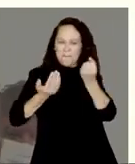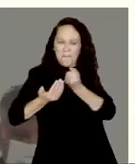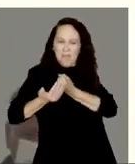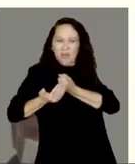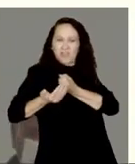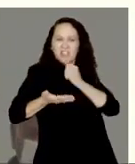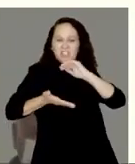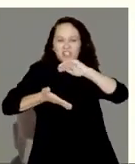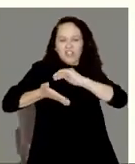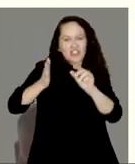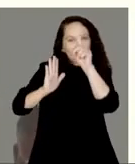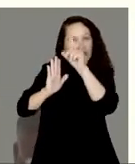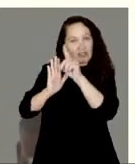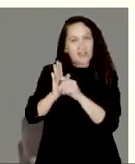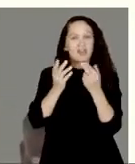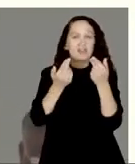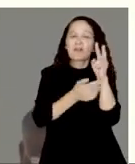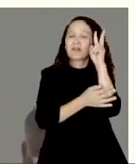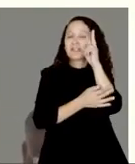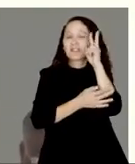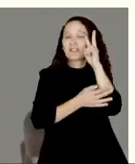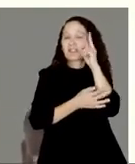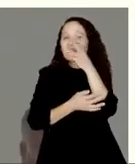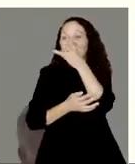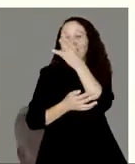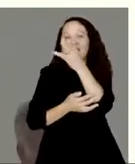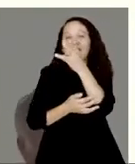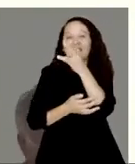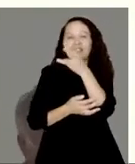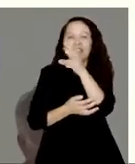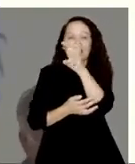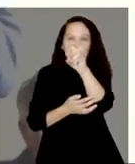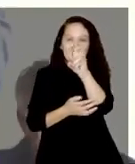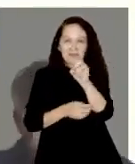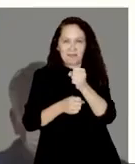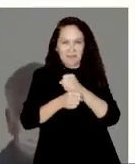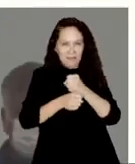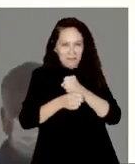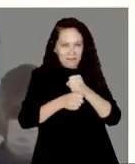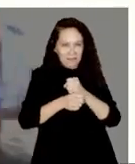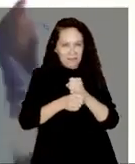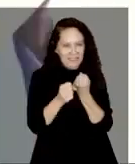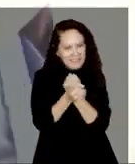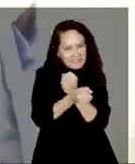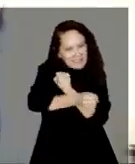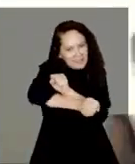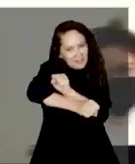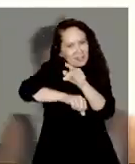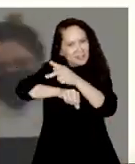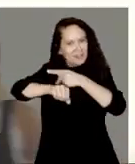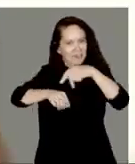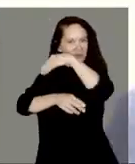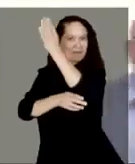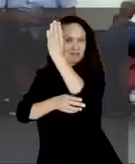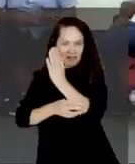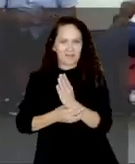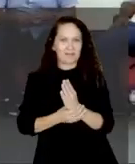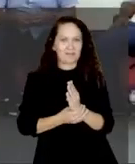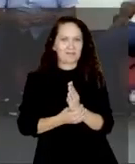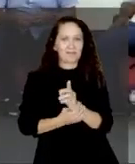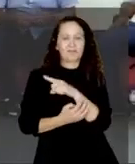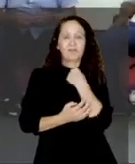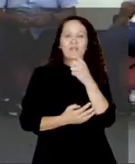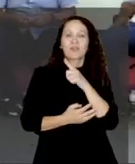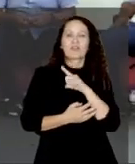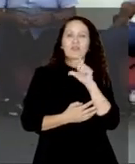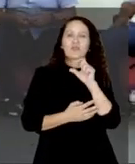Portanto, nós precisamos cultuar, falar, divulgar o significado